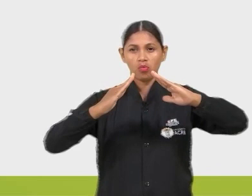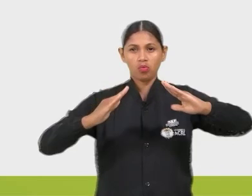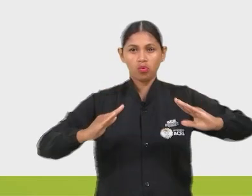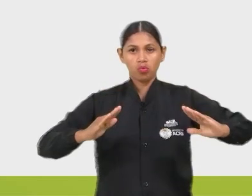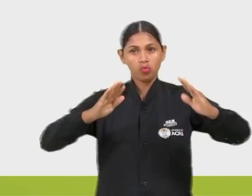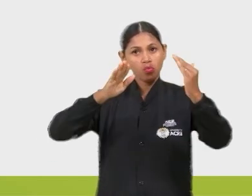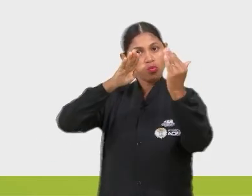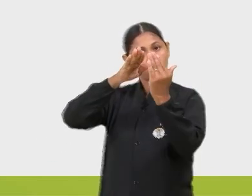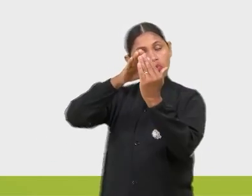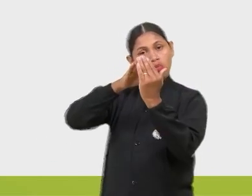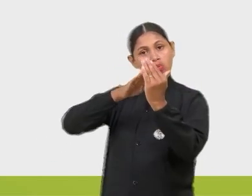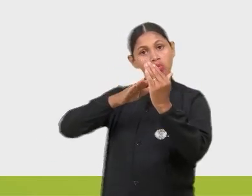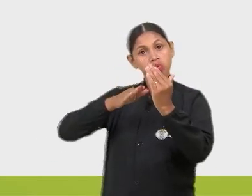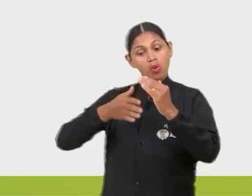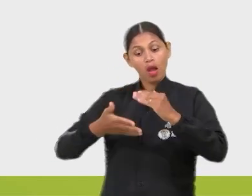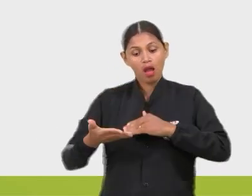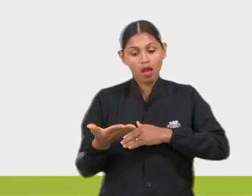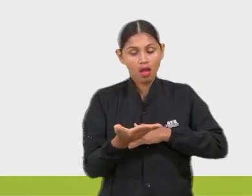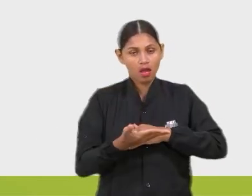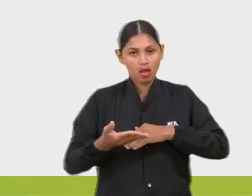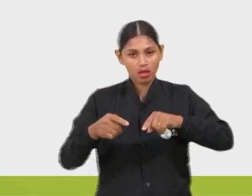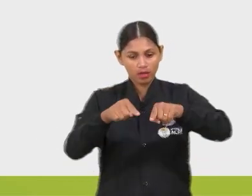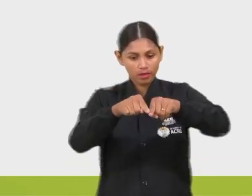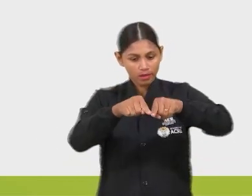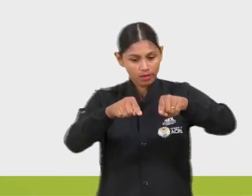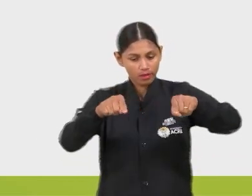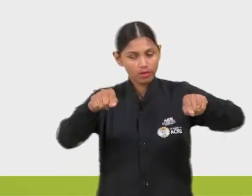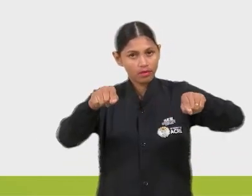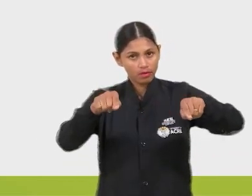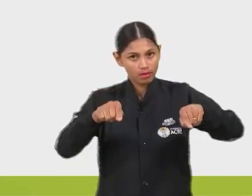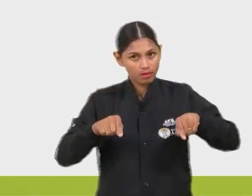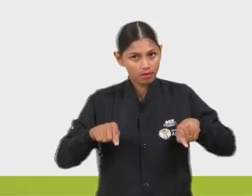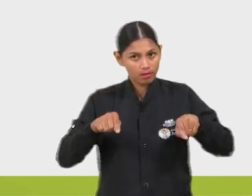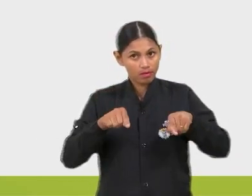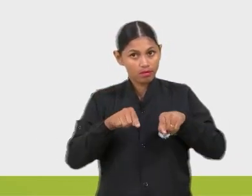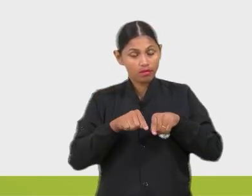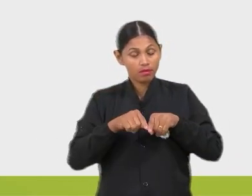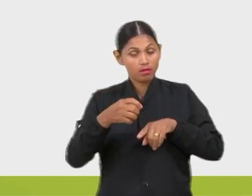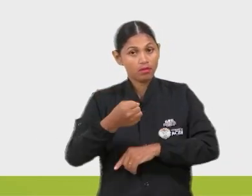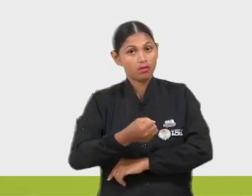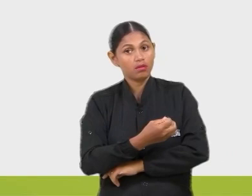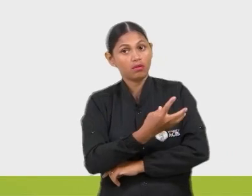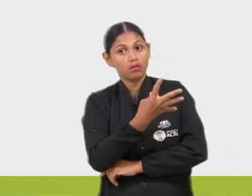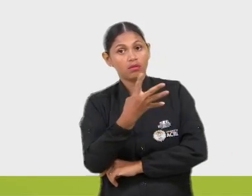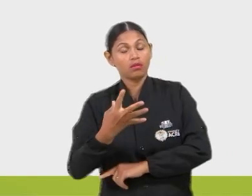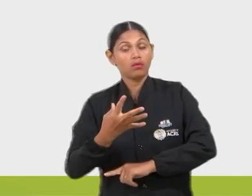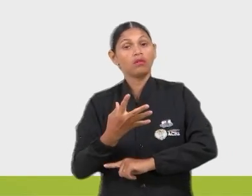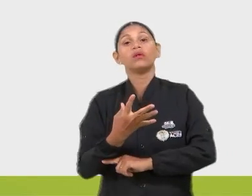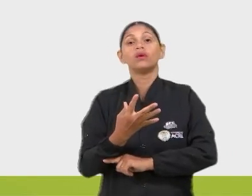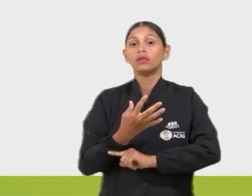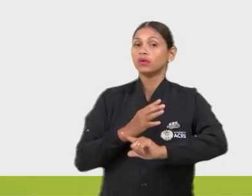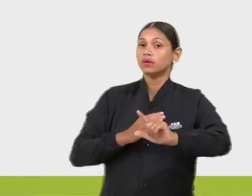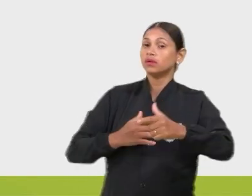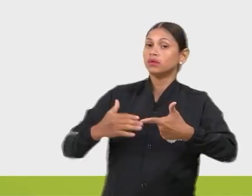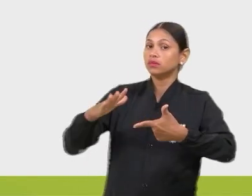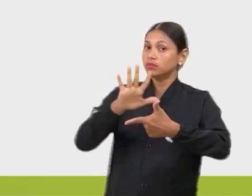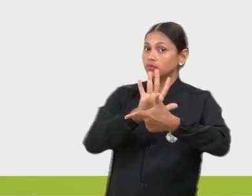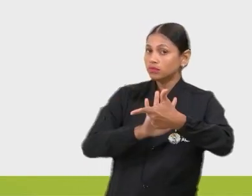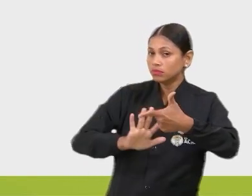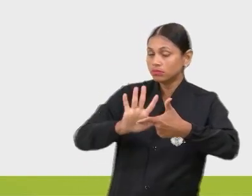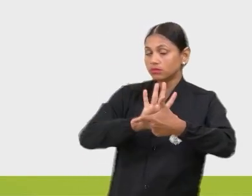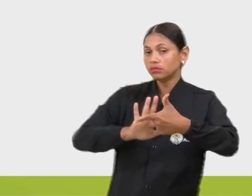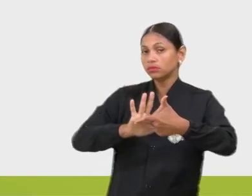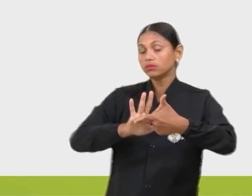de base quadrada, como eu já havia dito, tá bom? As quantidades de cada tipo de figura plana que formam esse triângulo